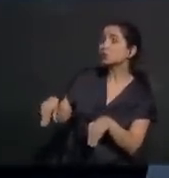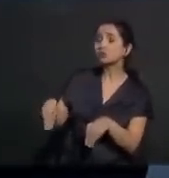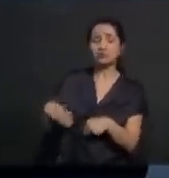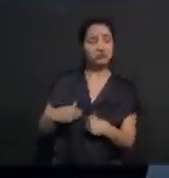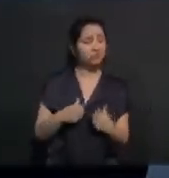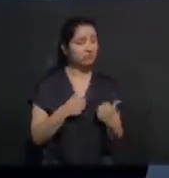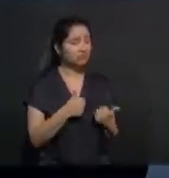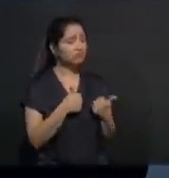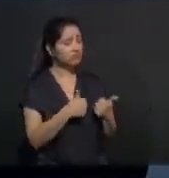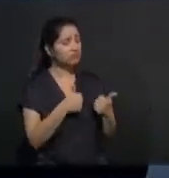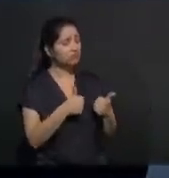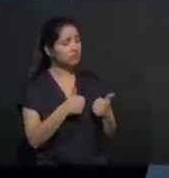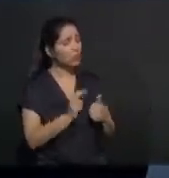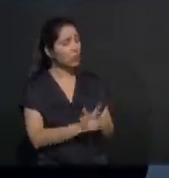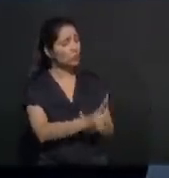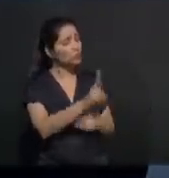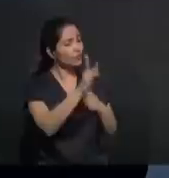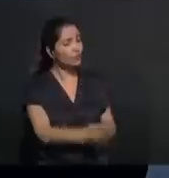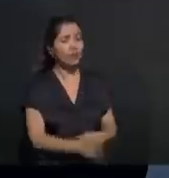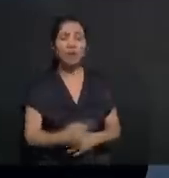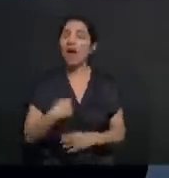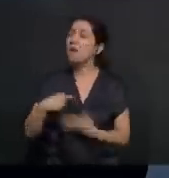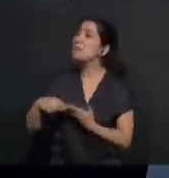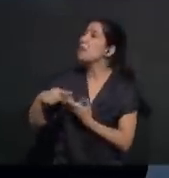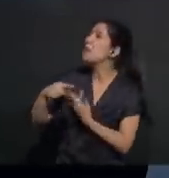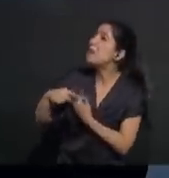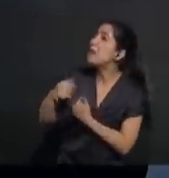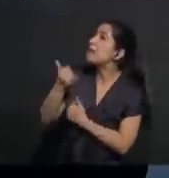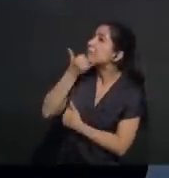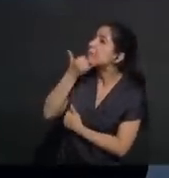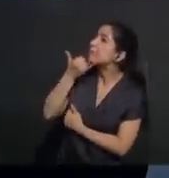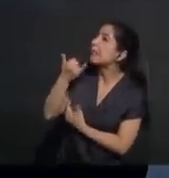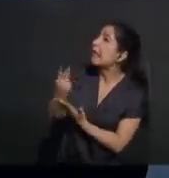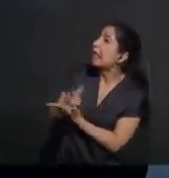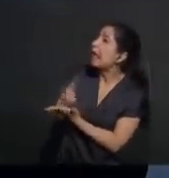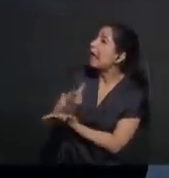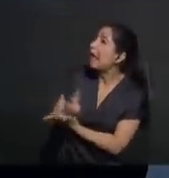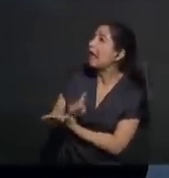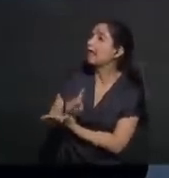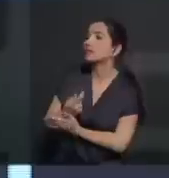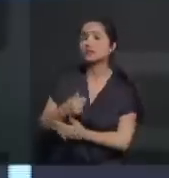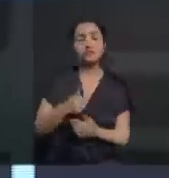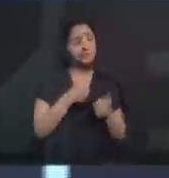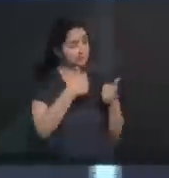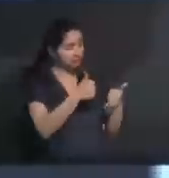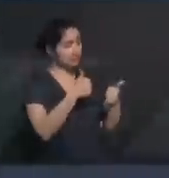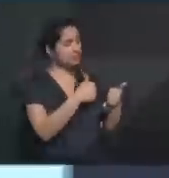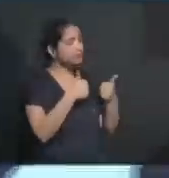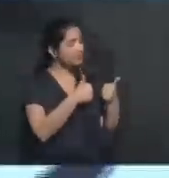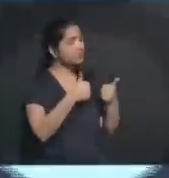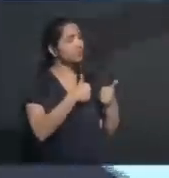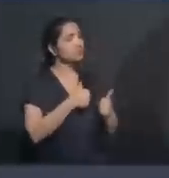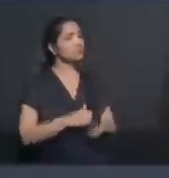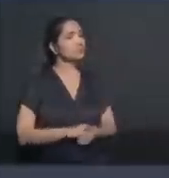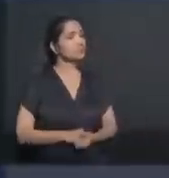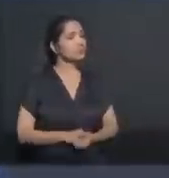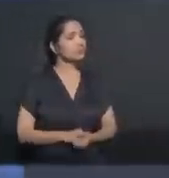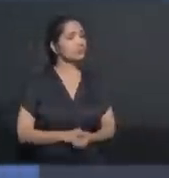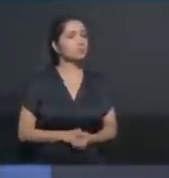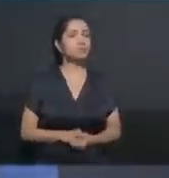isso mesmo. Continua sendo fiel. Ah, mas as coisas estão dando errado. Joinha para você.